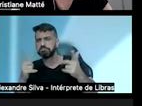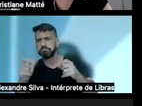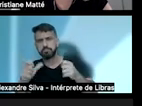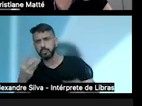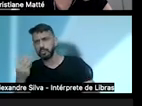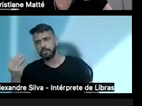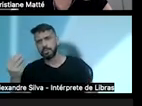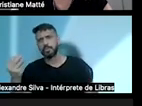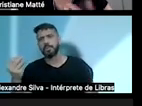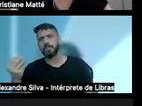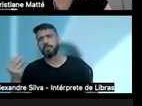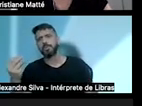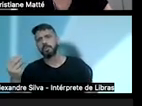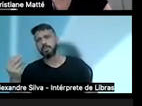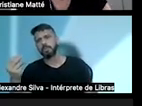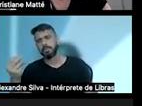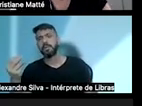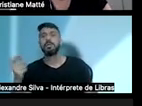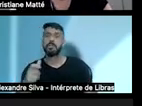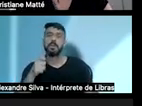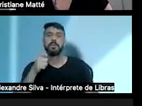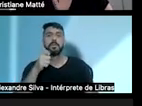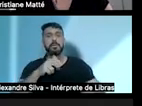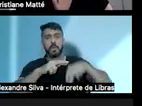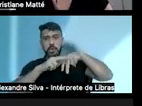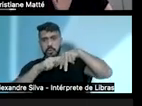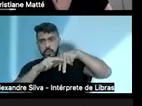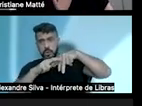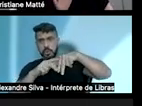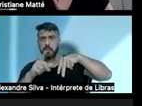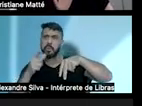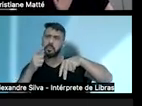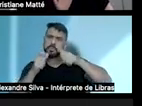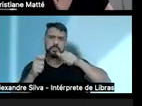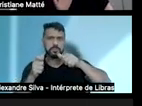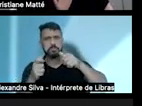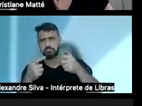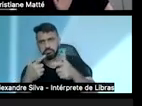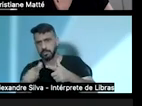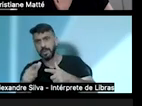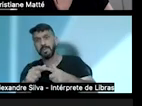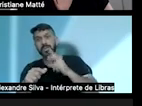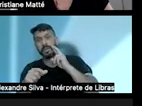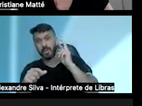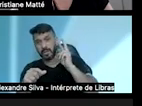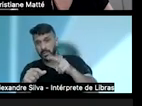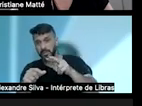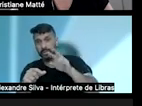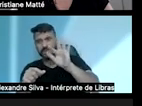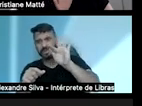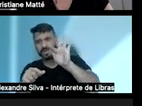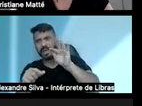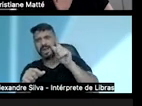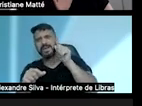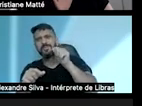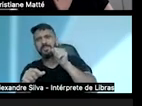e a distribuição de gênero, né, de sexo, também não tem muita diferença. Agora, quando a gente olha as fêmeas filhotes,